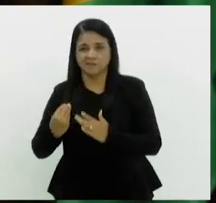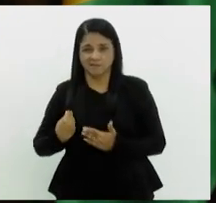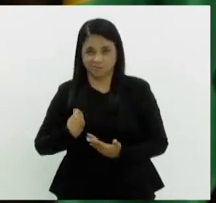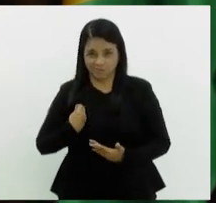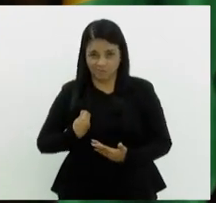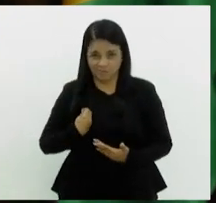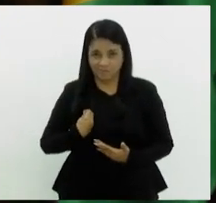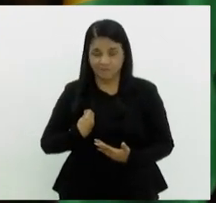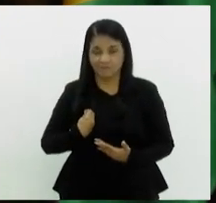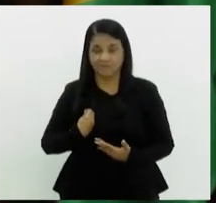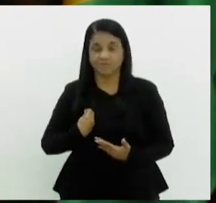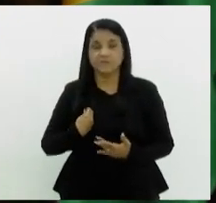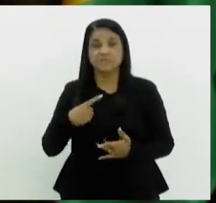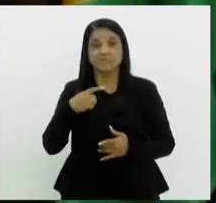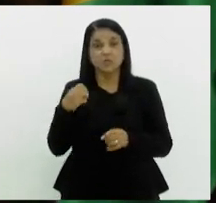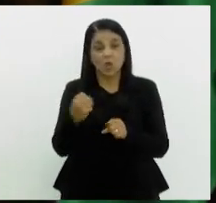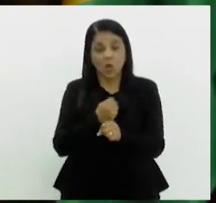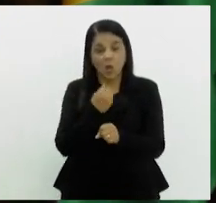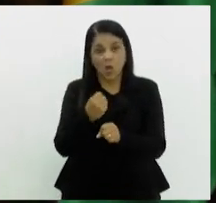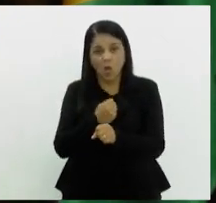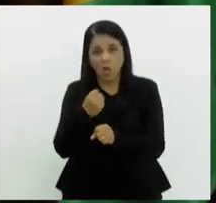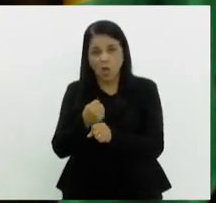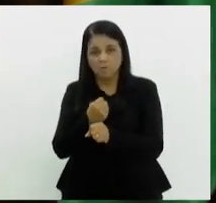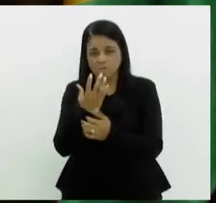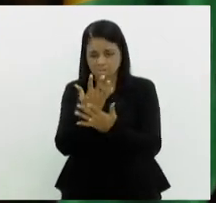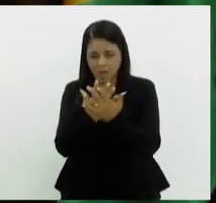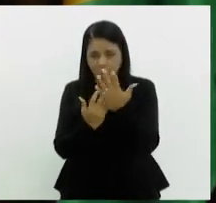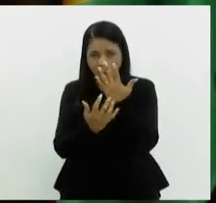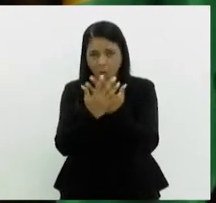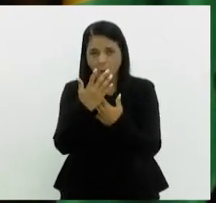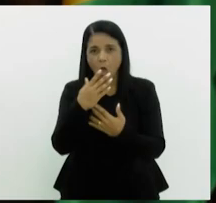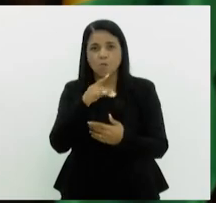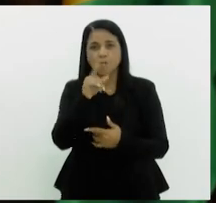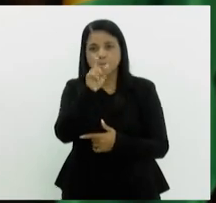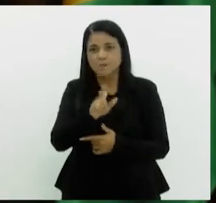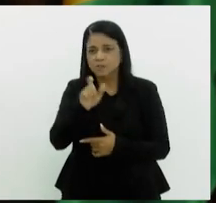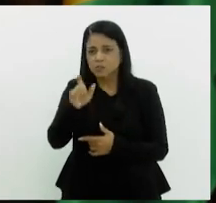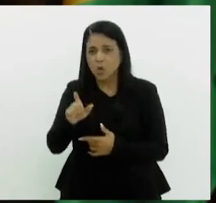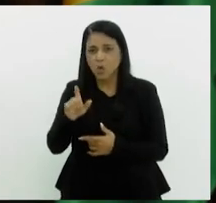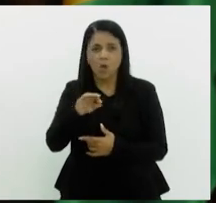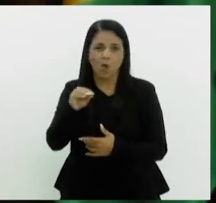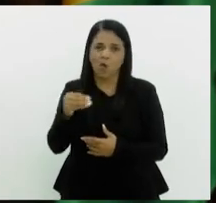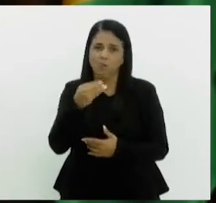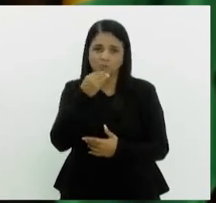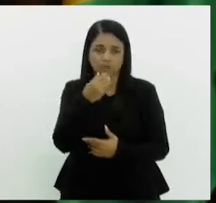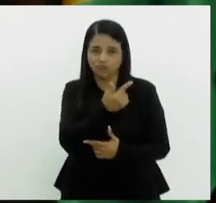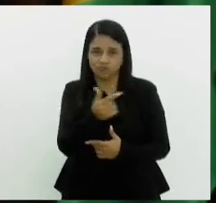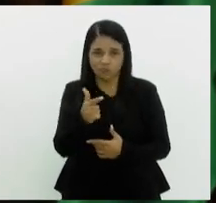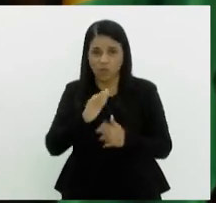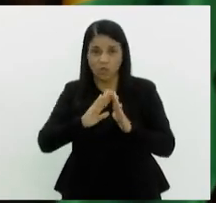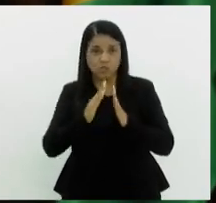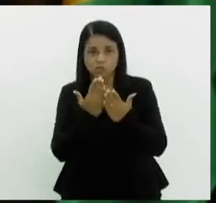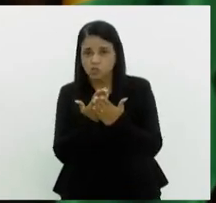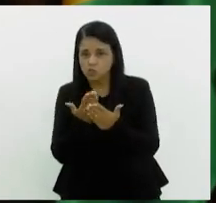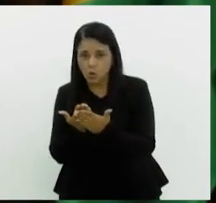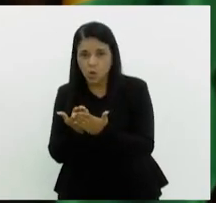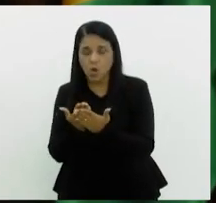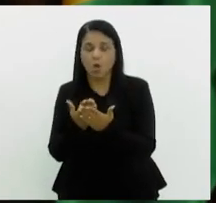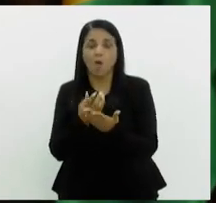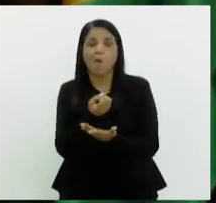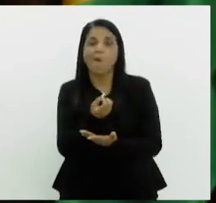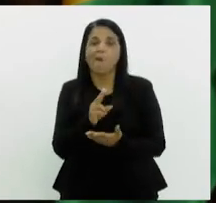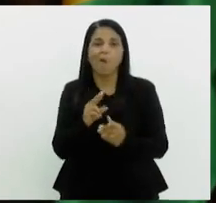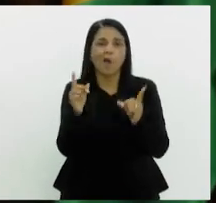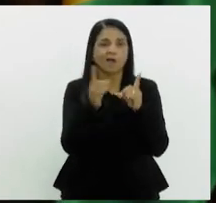são construções das pessoas que não tiveram oportunidade de ir a uma escola, de ter um atendimento